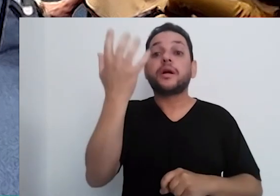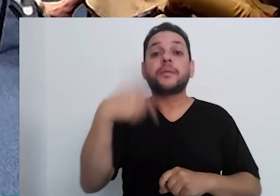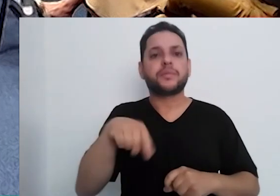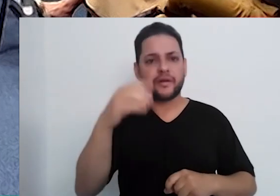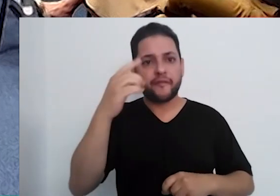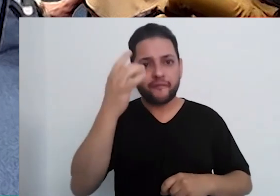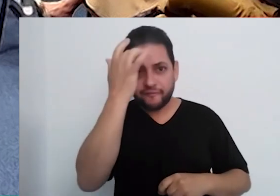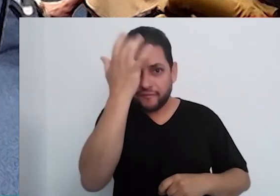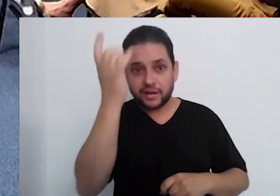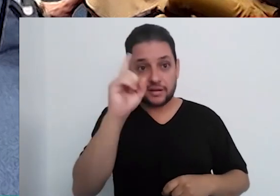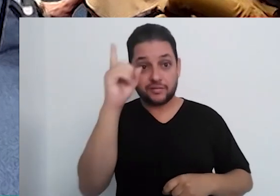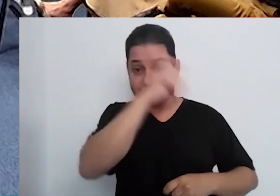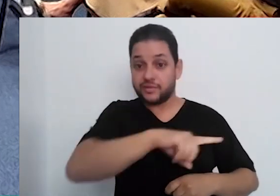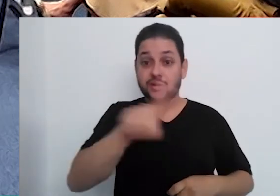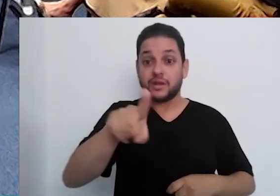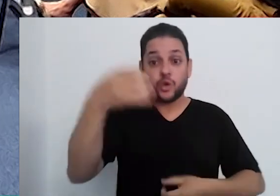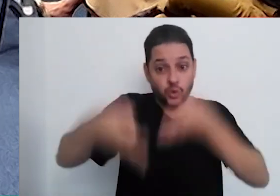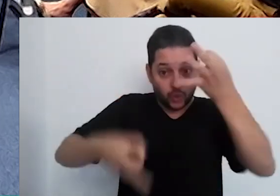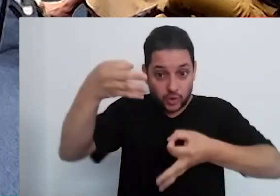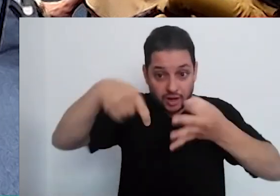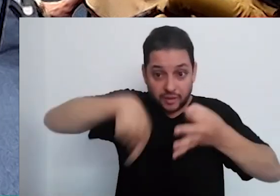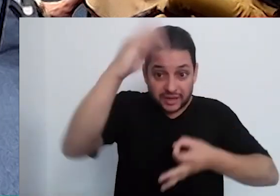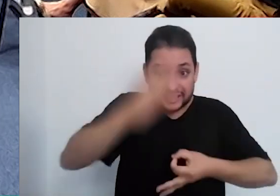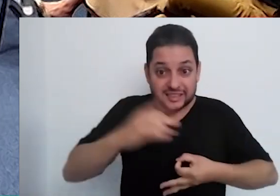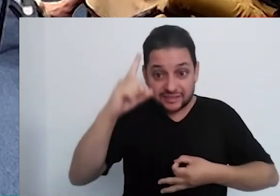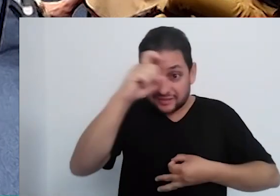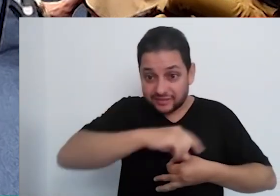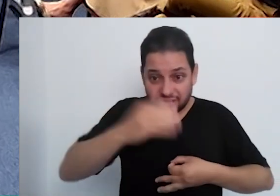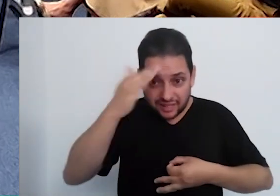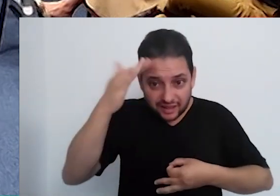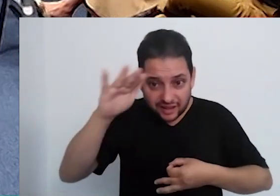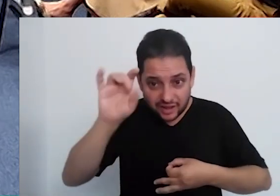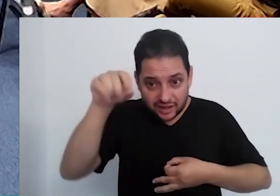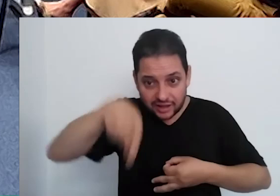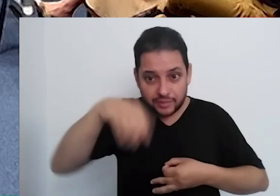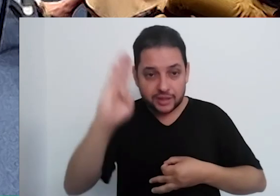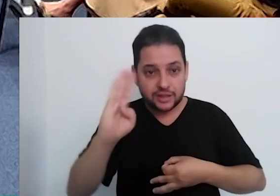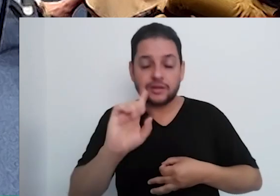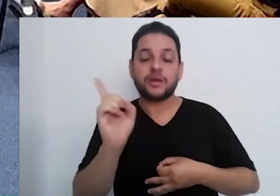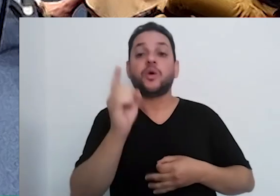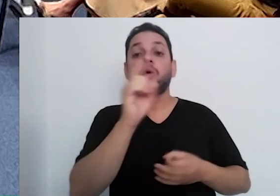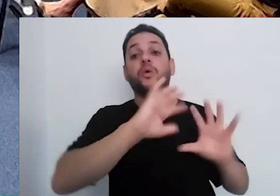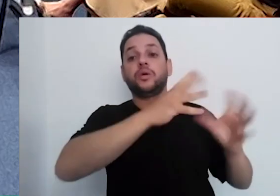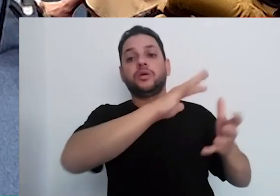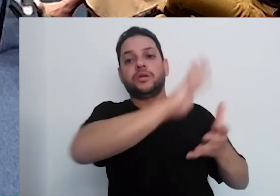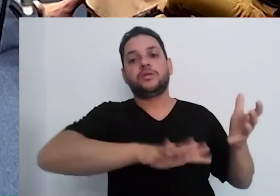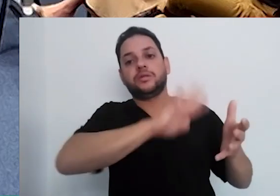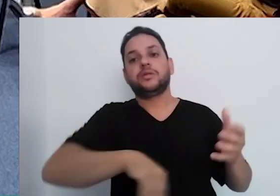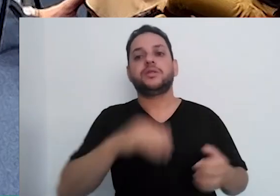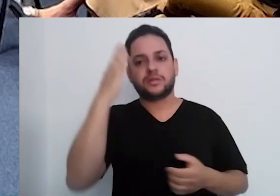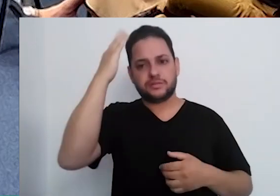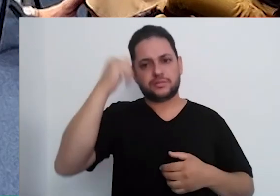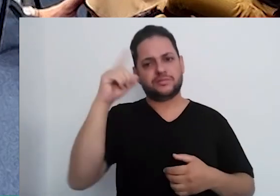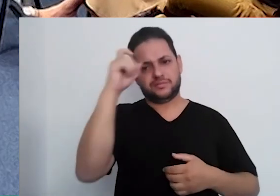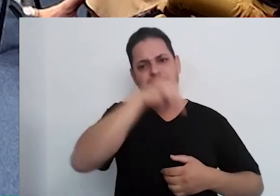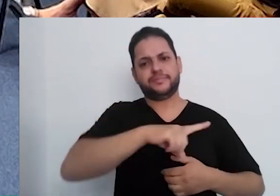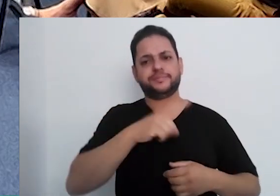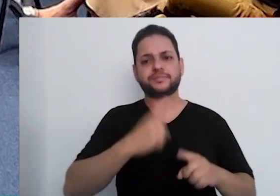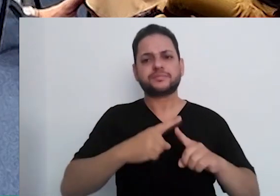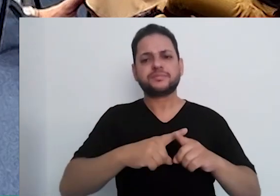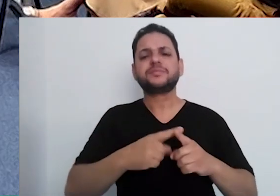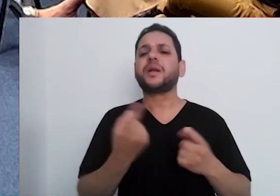Judiciário não só no Brasil no mundo inteiro faz sentido que seja complexo tá lidando com questões muito complexas né especialmente a Justiça Criminal